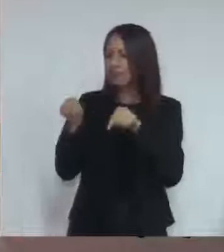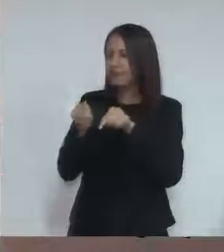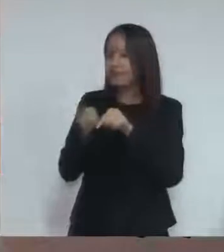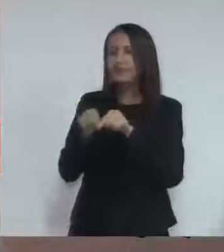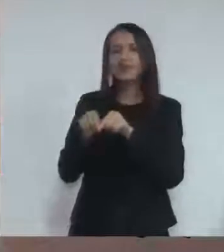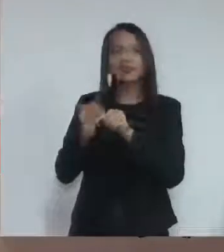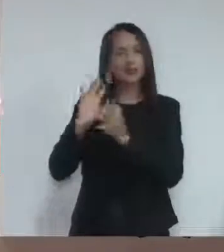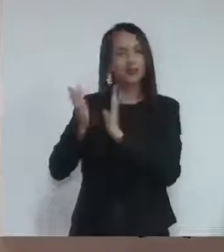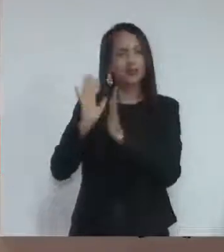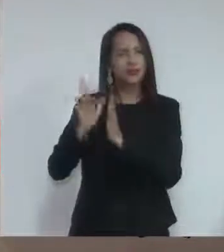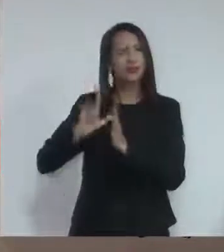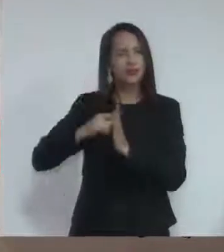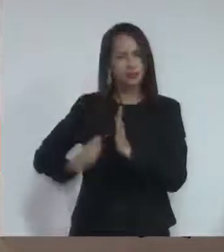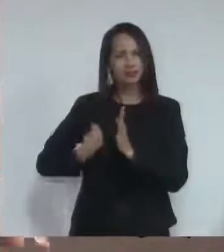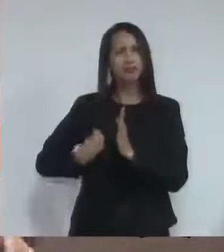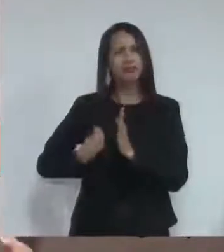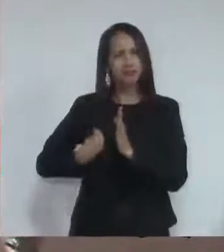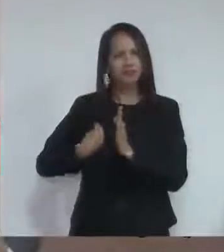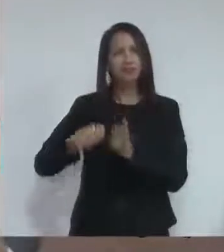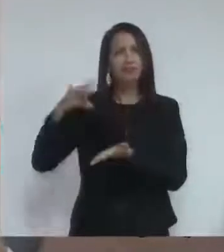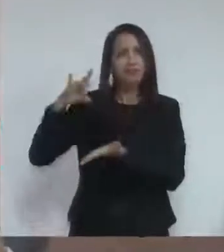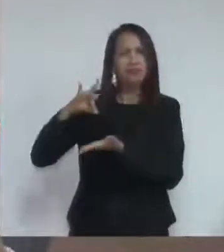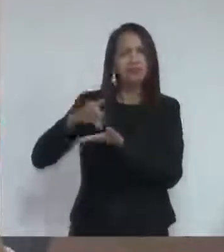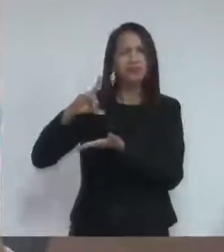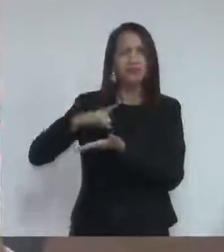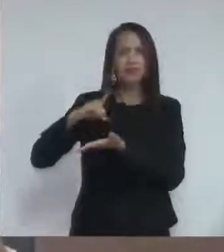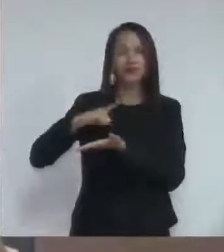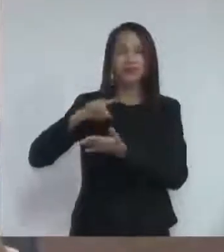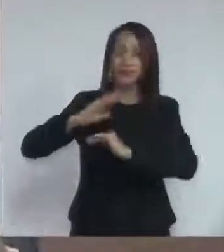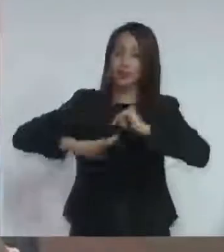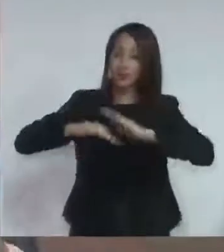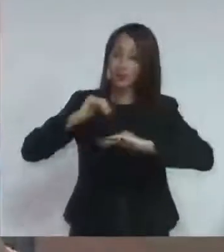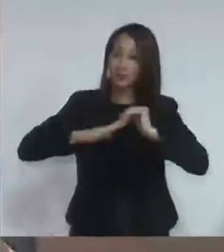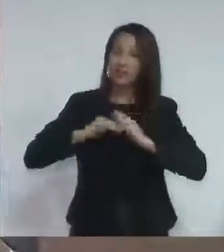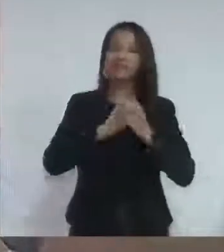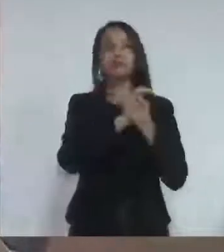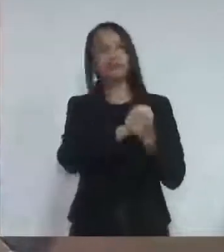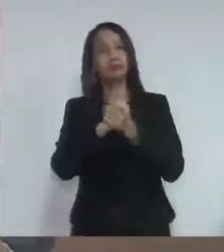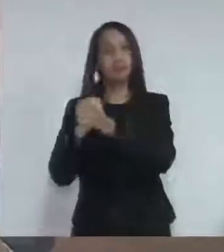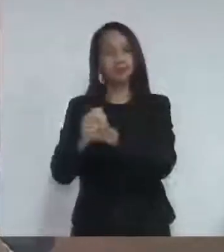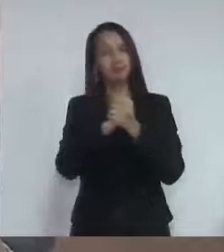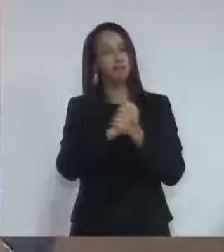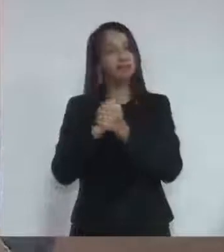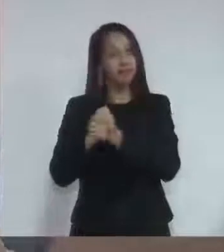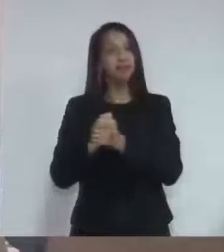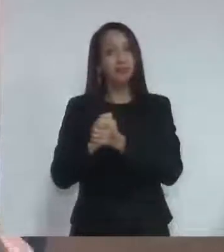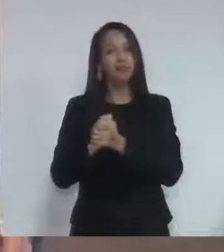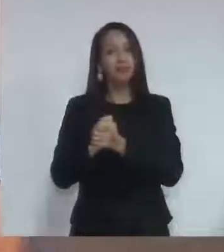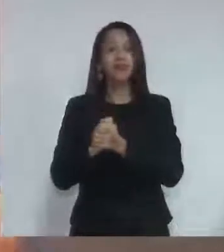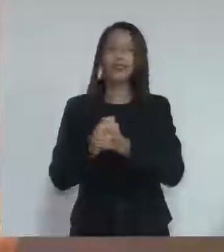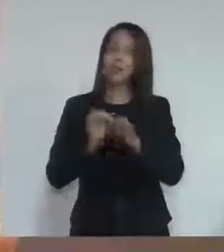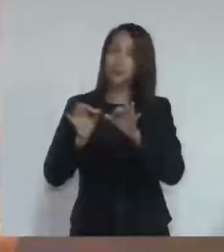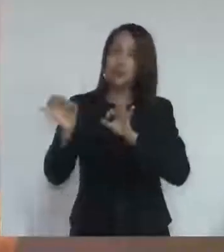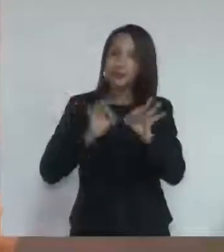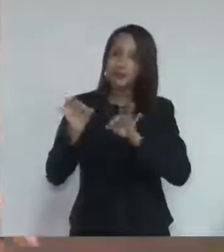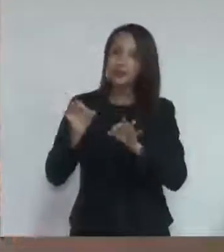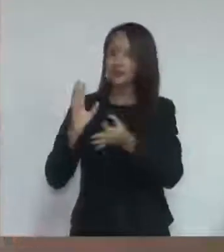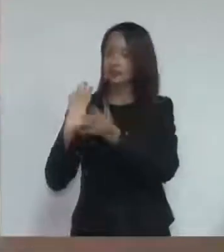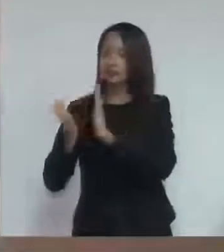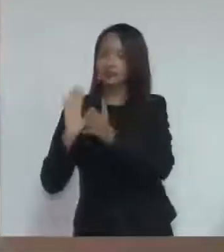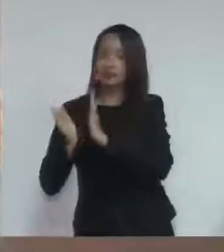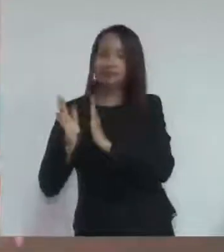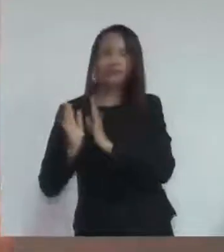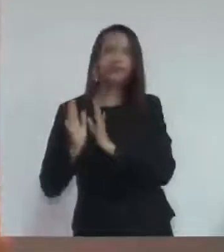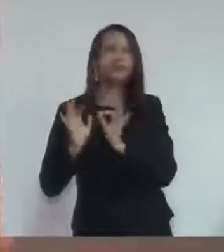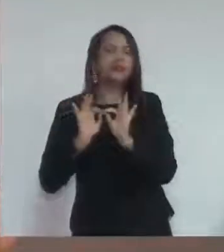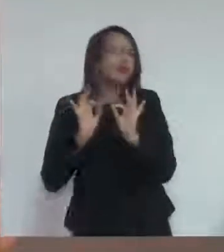inclusão ela é funcional e verdadeira quando ela é prática, não é? Então, parabéns pela iniciativa, que a gente possa, com um